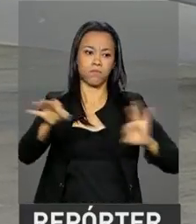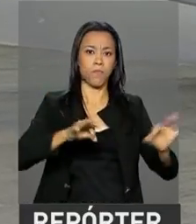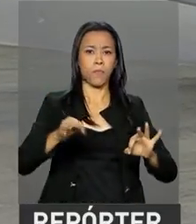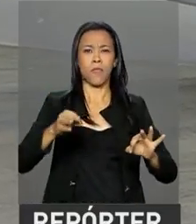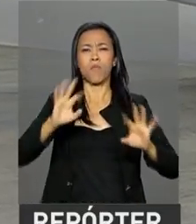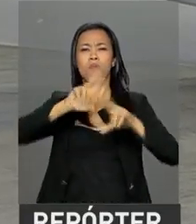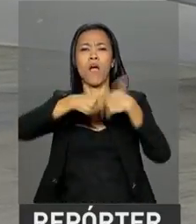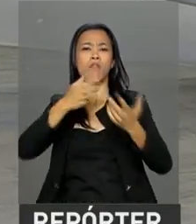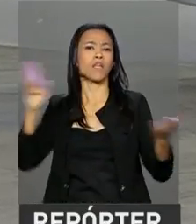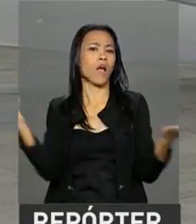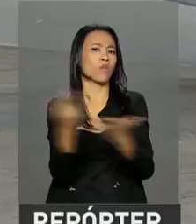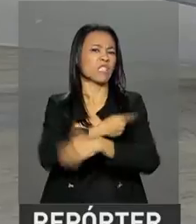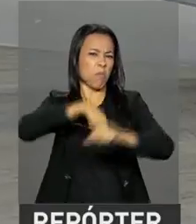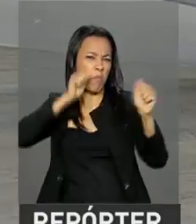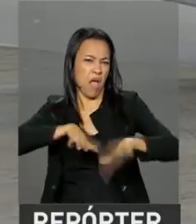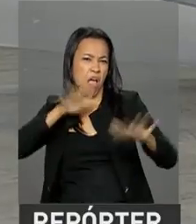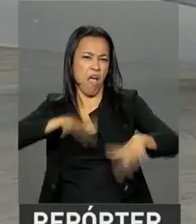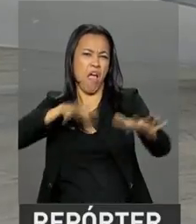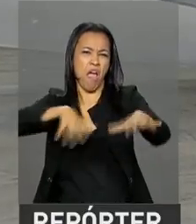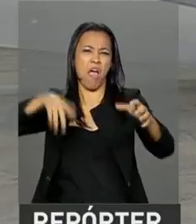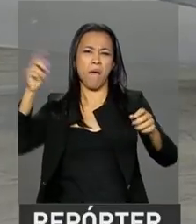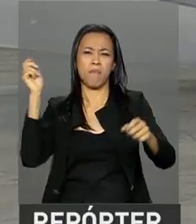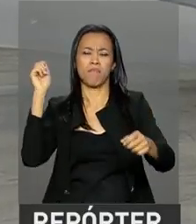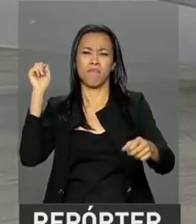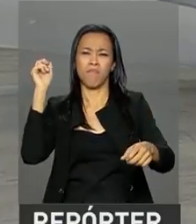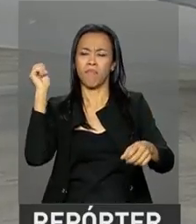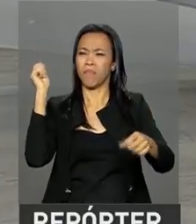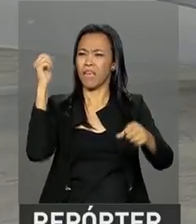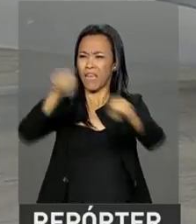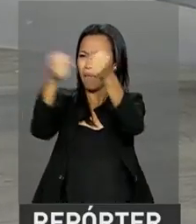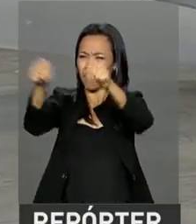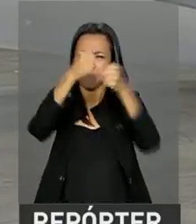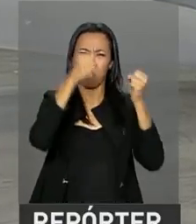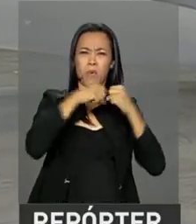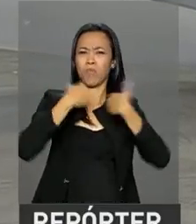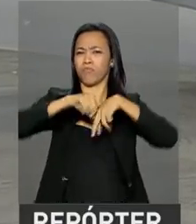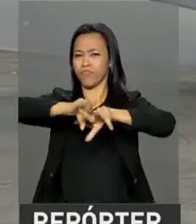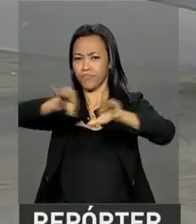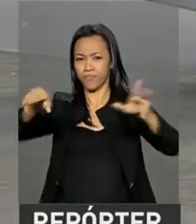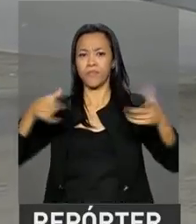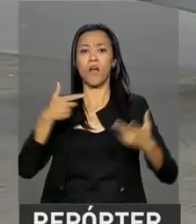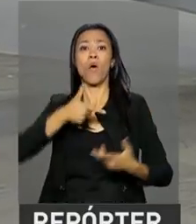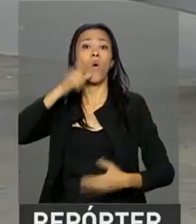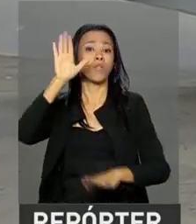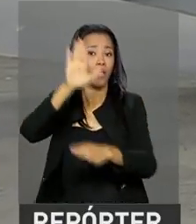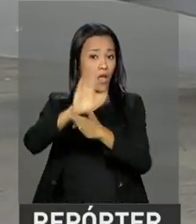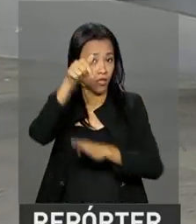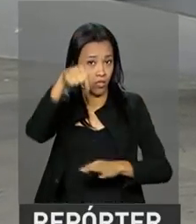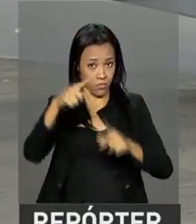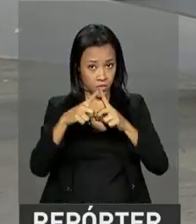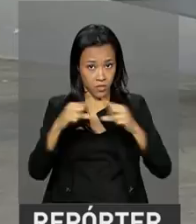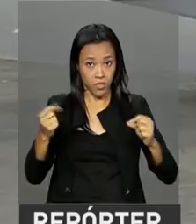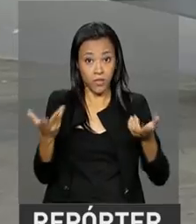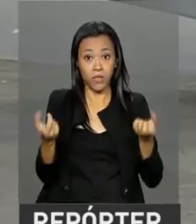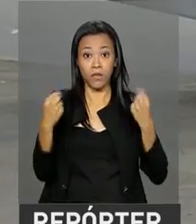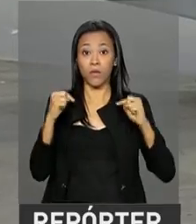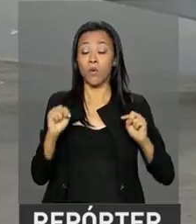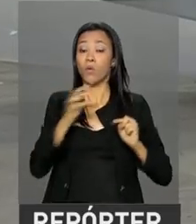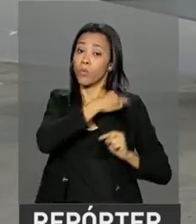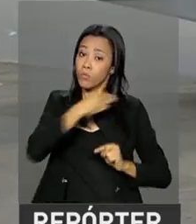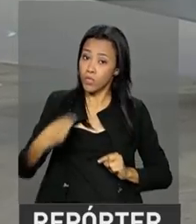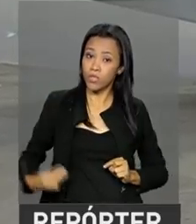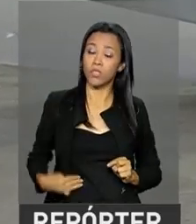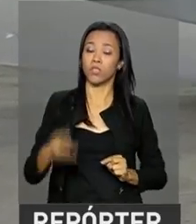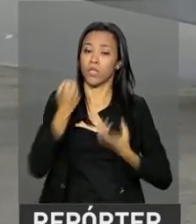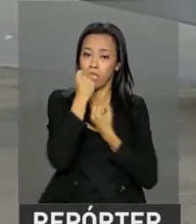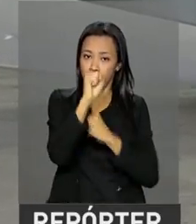descontrole das manifestações que ocorreram ontem à tarde aqui em brasília o ministro da defesa raúl jungmann explicou que está